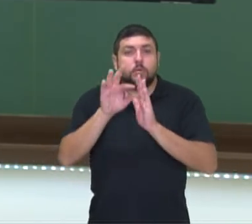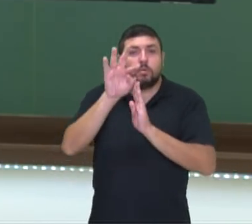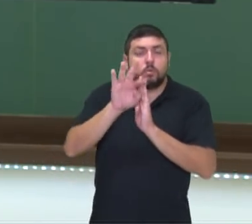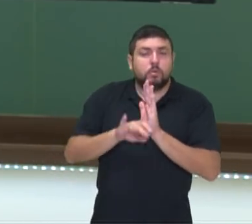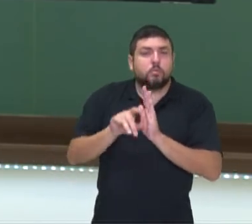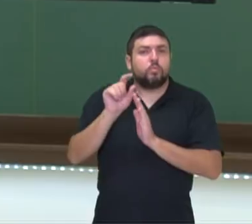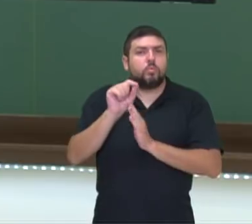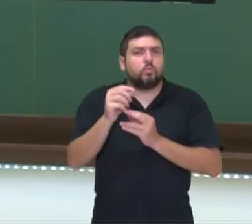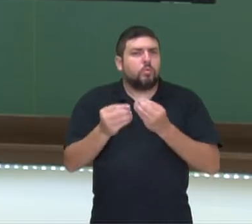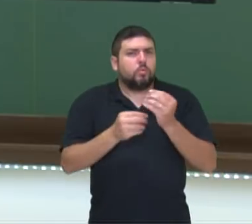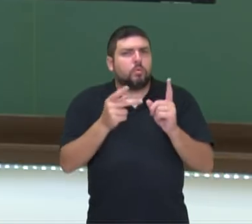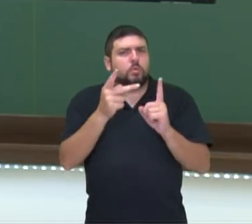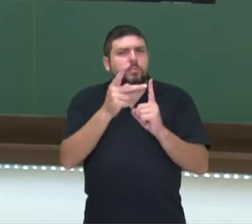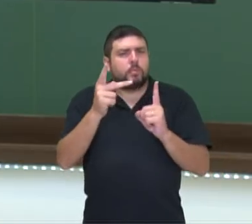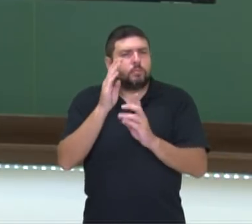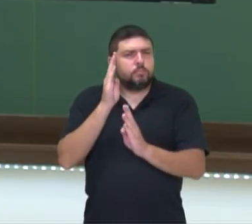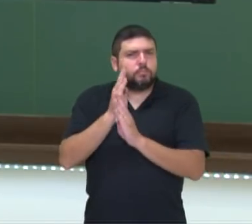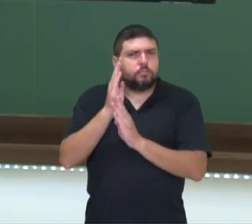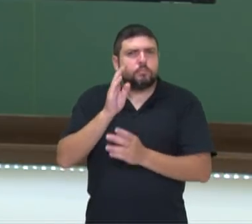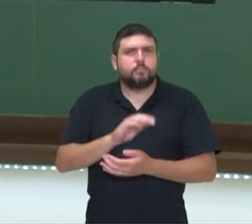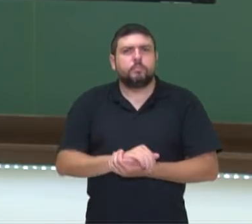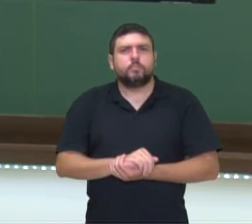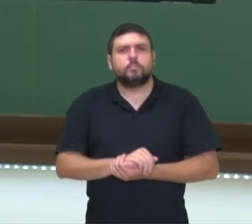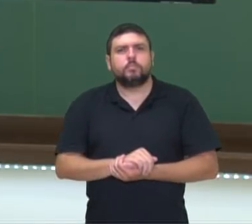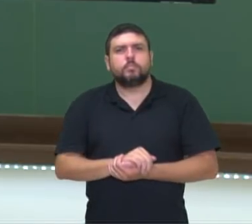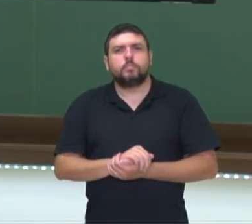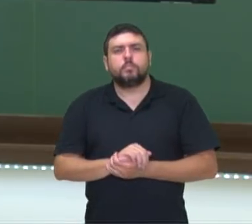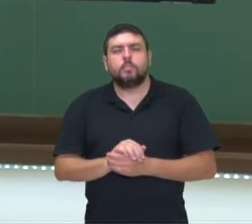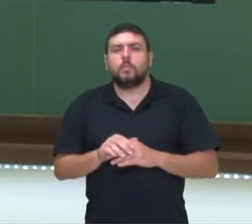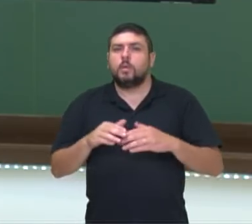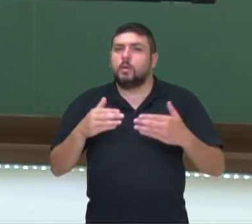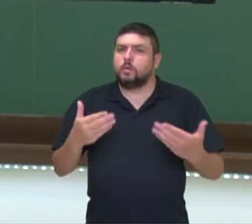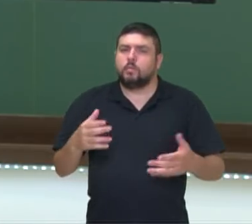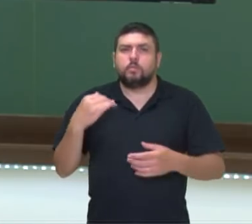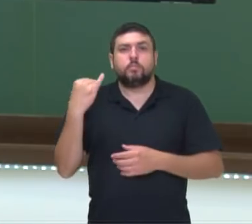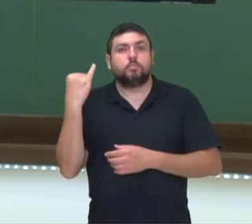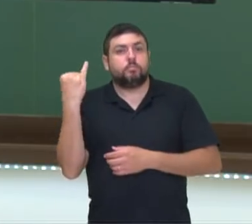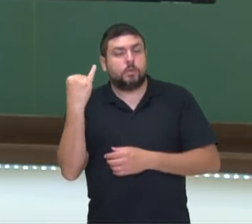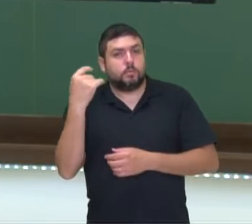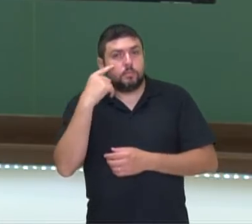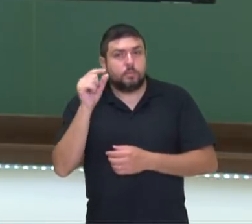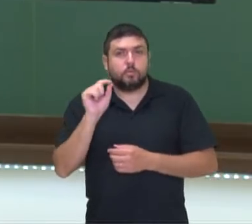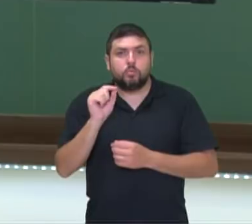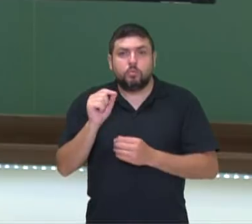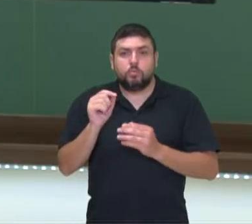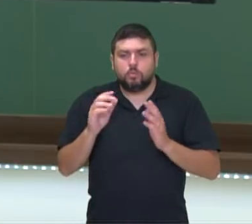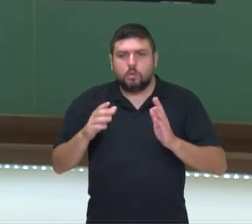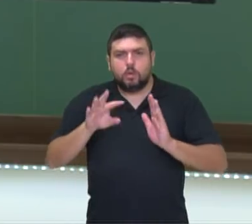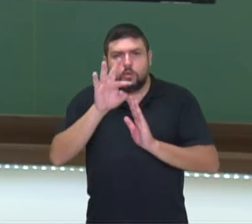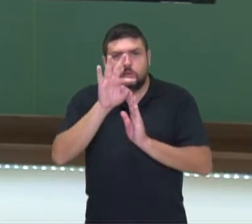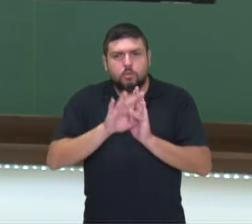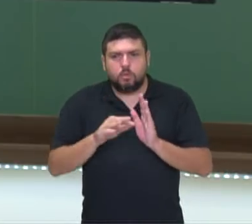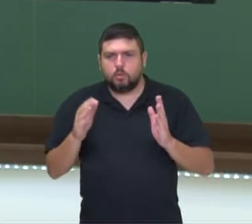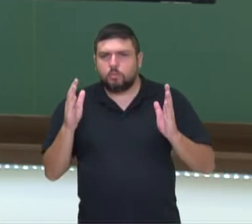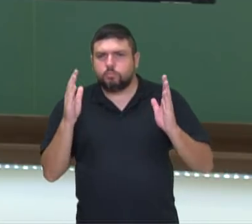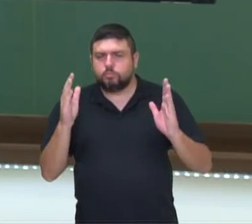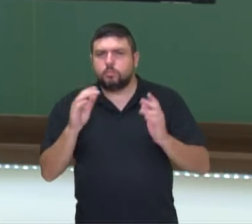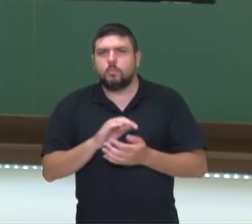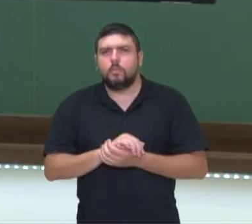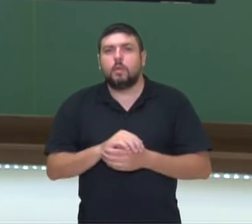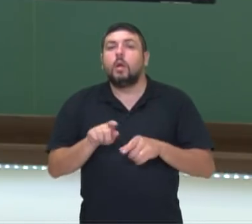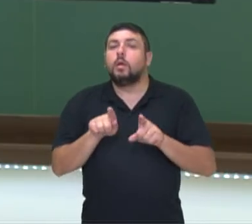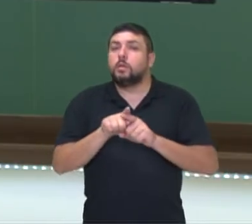limita através dos parágrafos, né? Então, a sua importância, nós tínhamos ali já uma limitação nas propostas